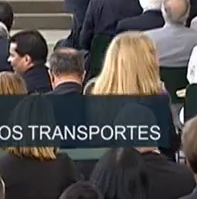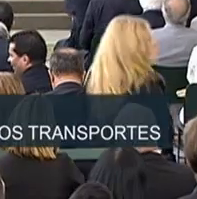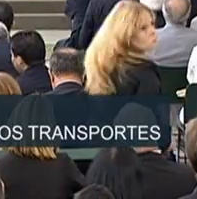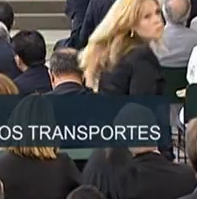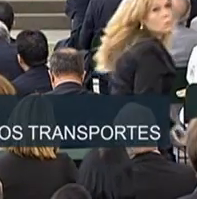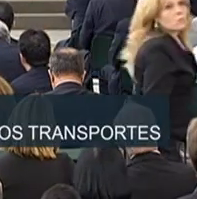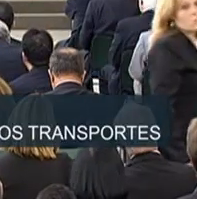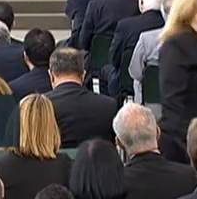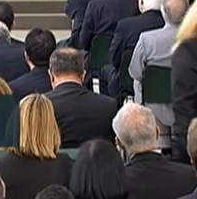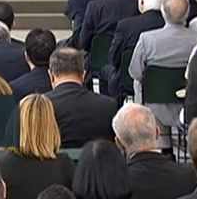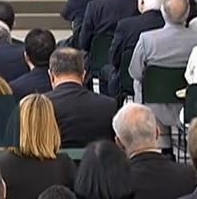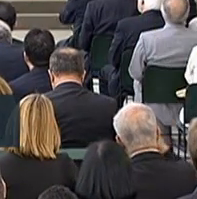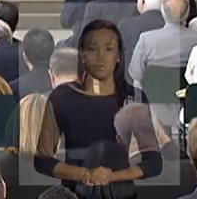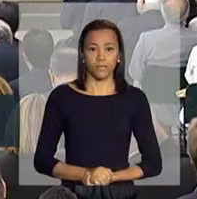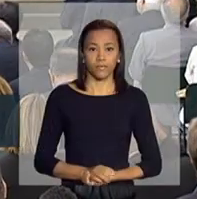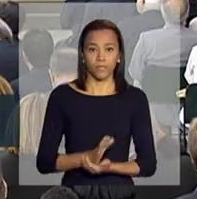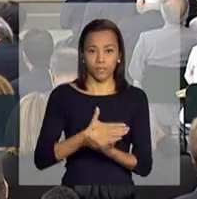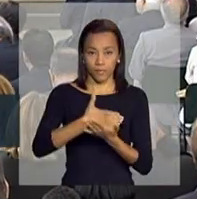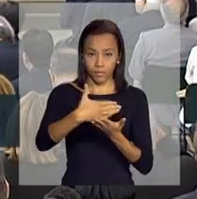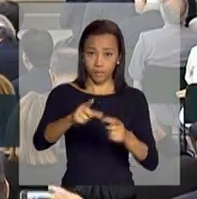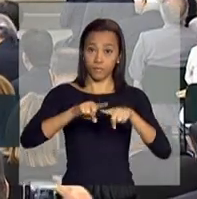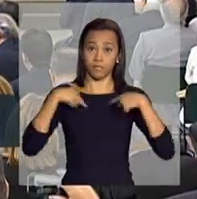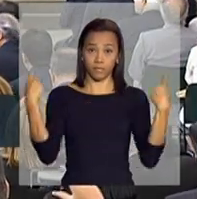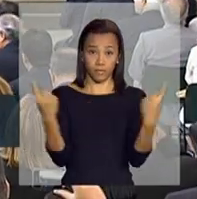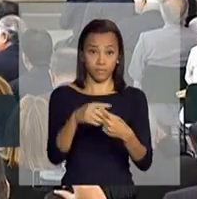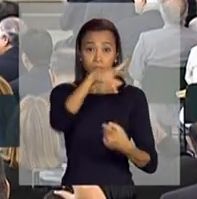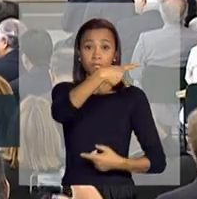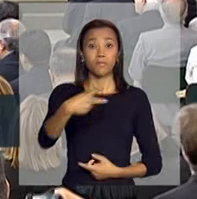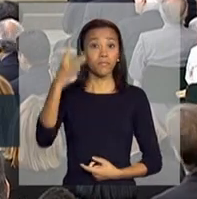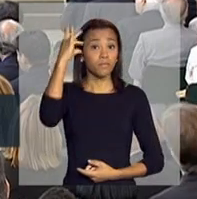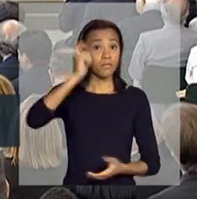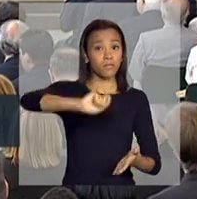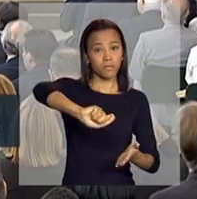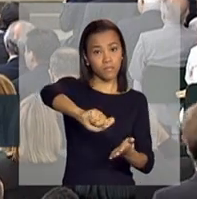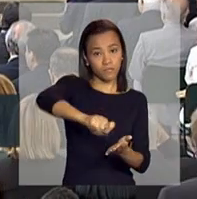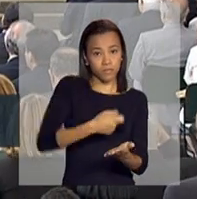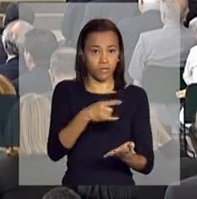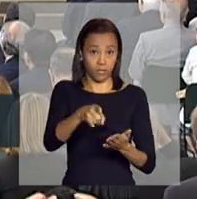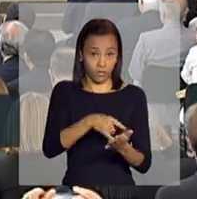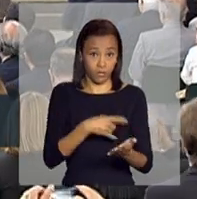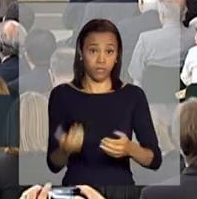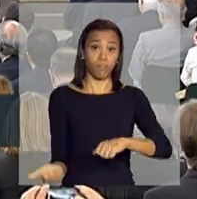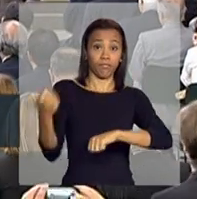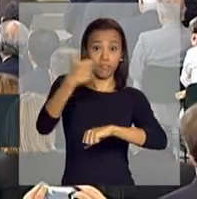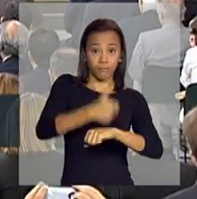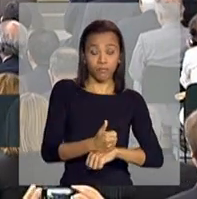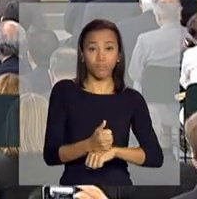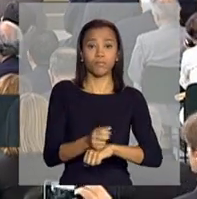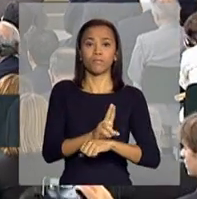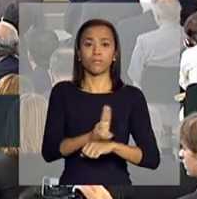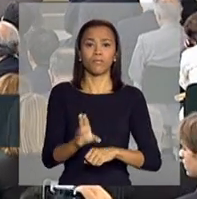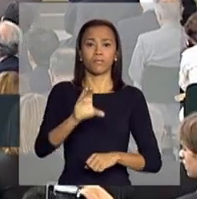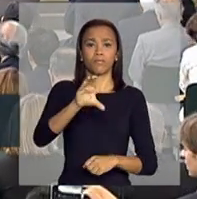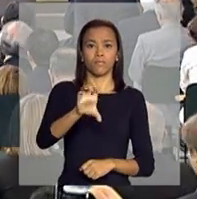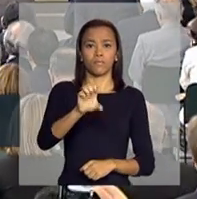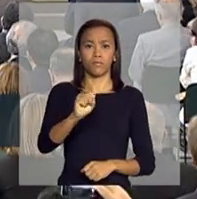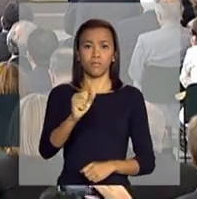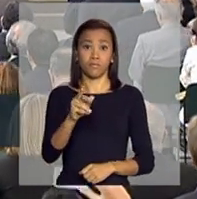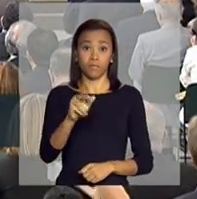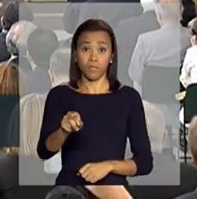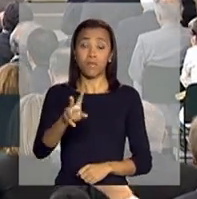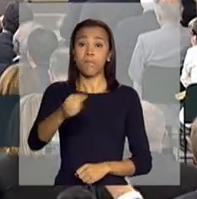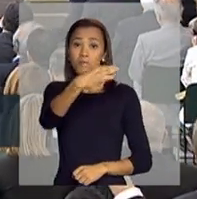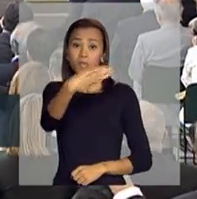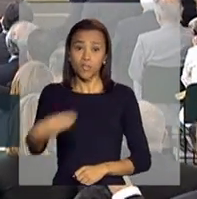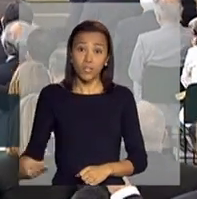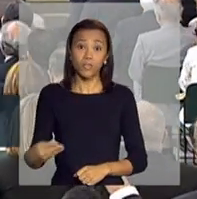Dando início a esta cerimônia, a Presidenta da República assina o termo que dá posse ao senhor César Borges no cargo de